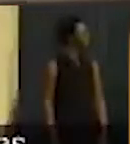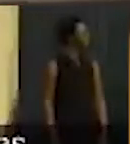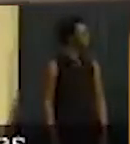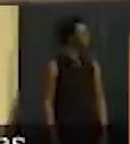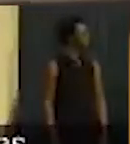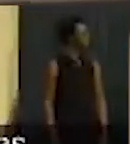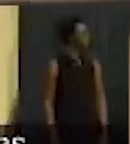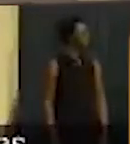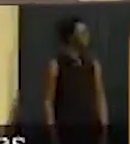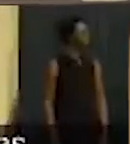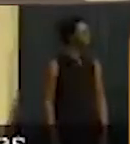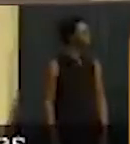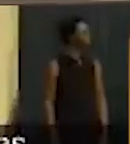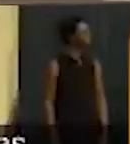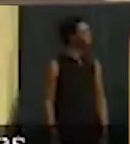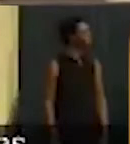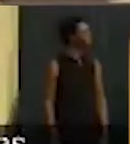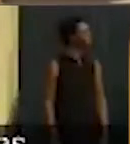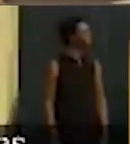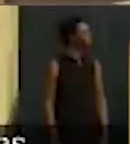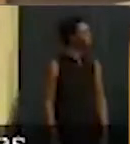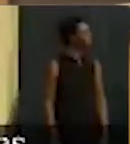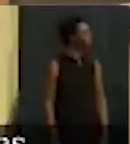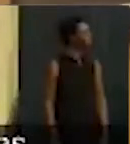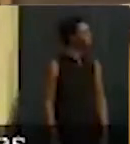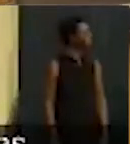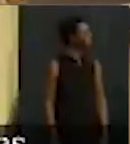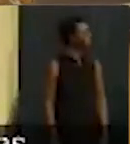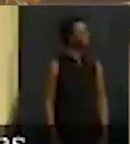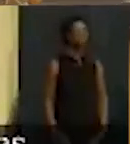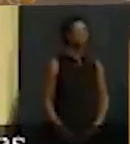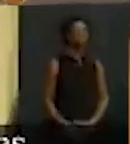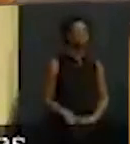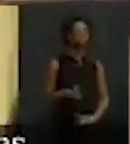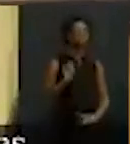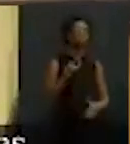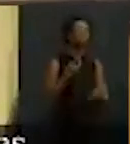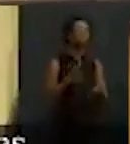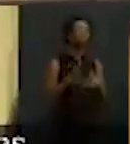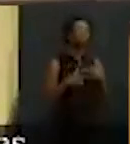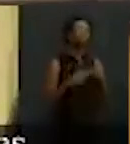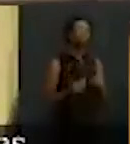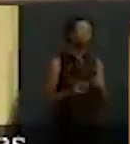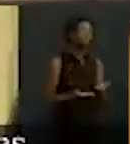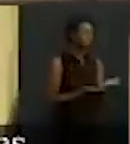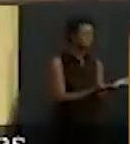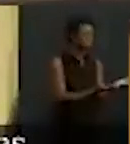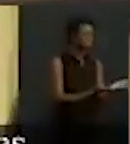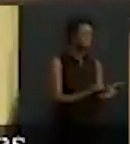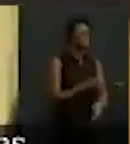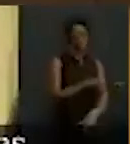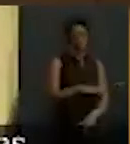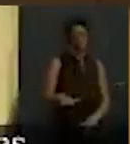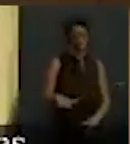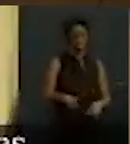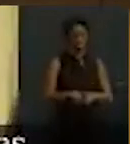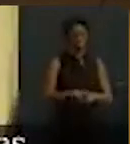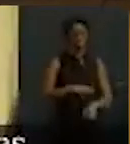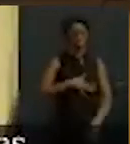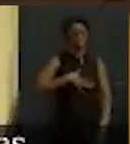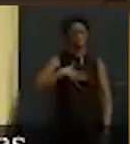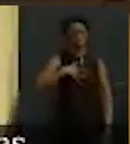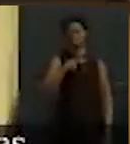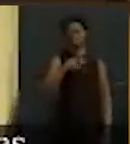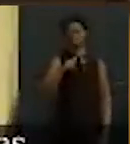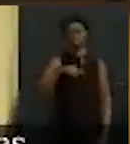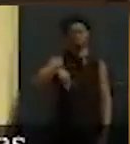Diane, essa é a homenagem do Ministério Público da Cecília. E as meninas se orgulhem muito do pai de vocês.